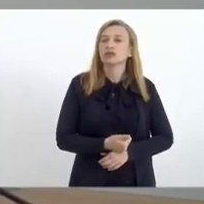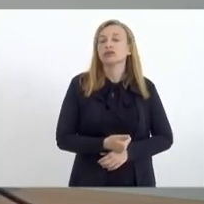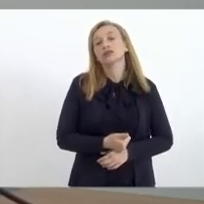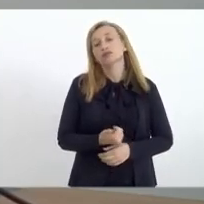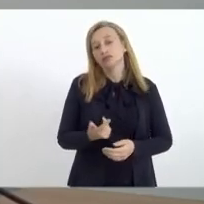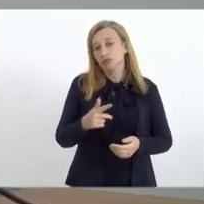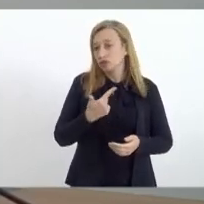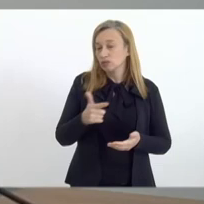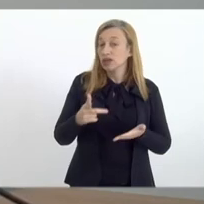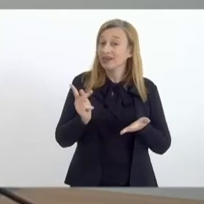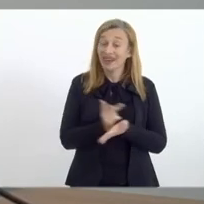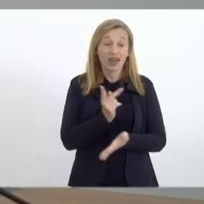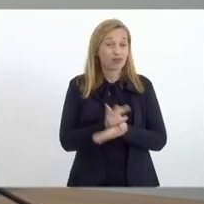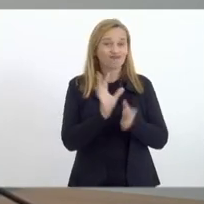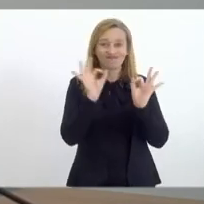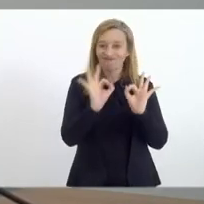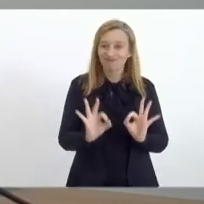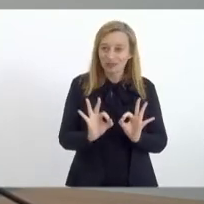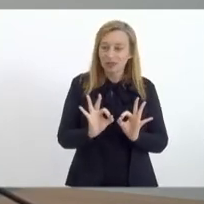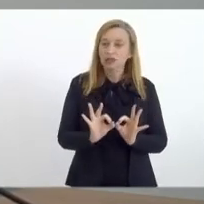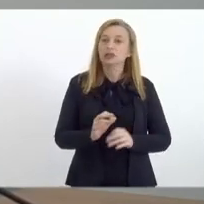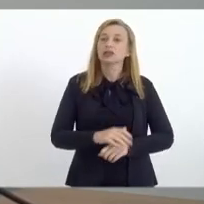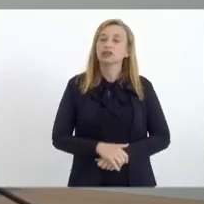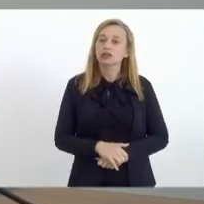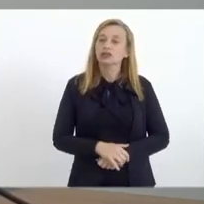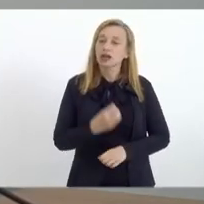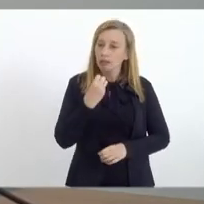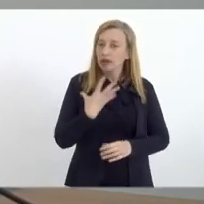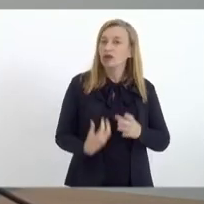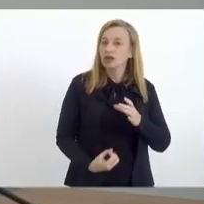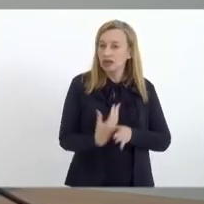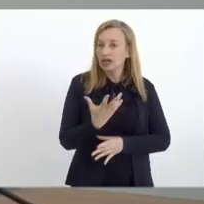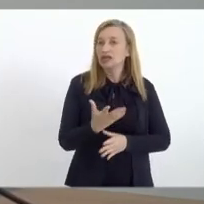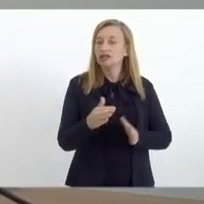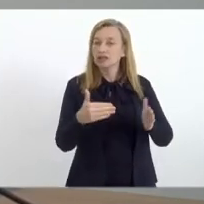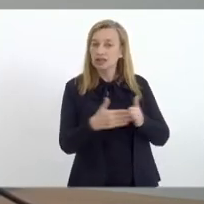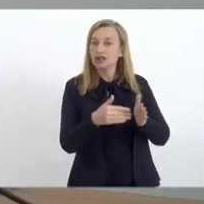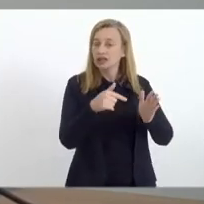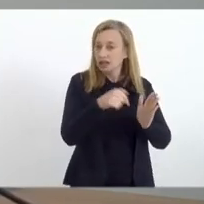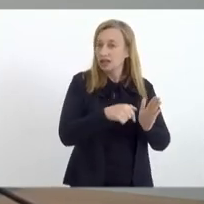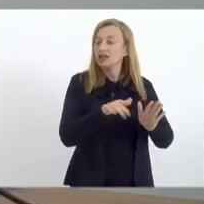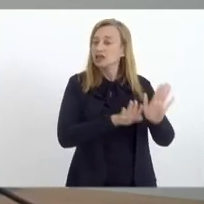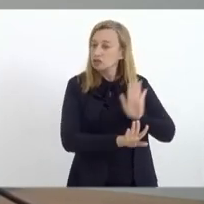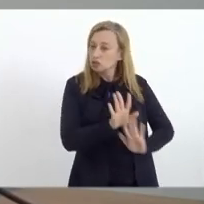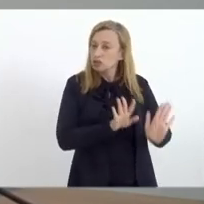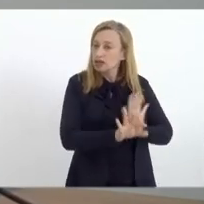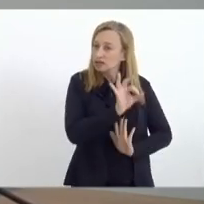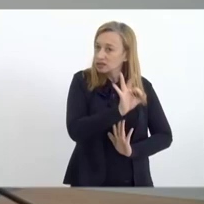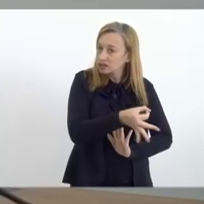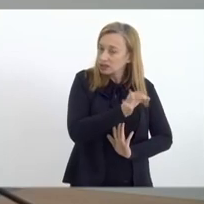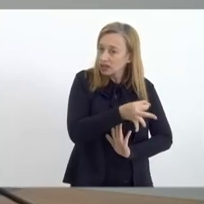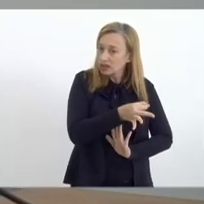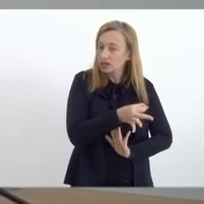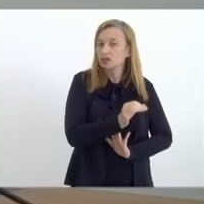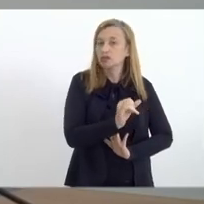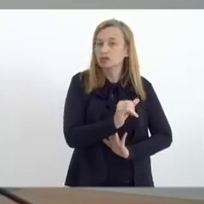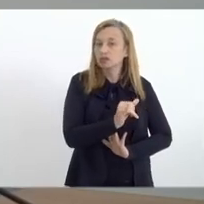óbvio. Espero que não ocorra. Está, né, bem construído até aqui, né, houve os cuidados necessários para